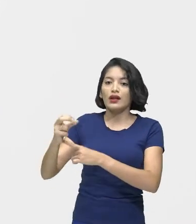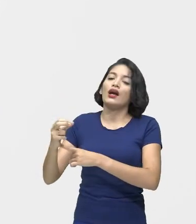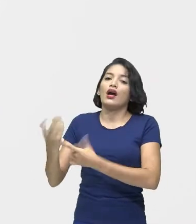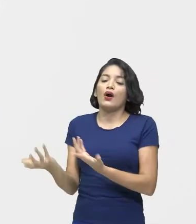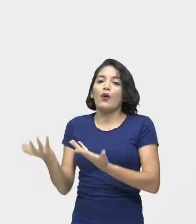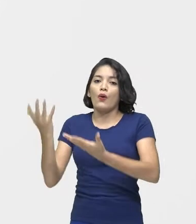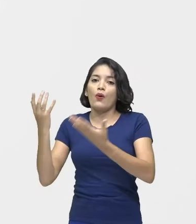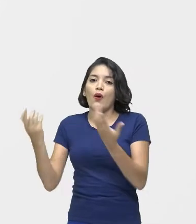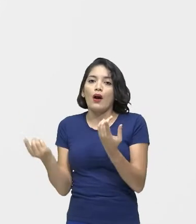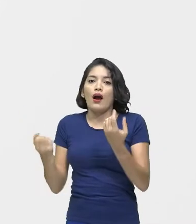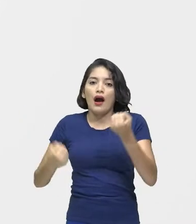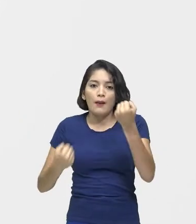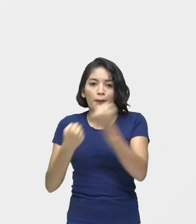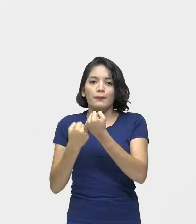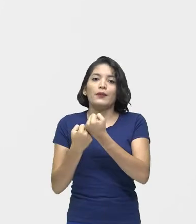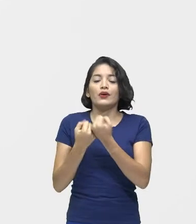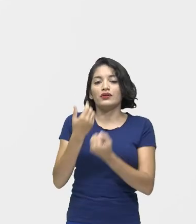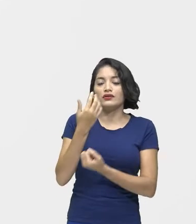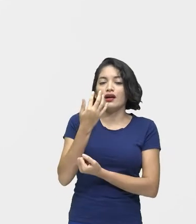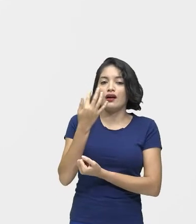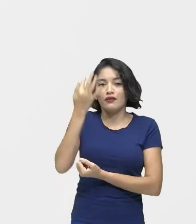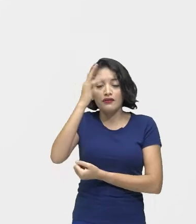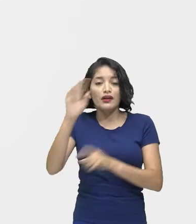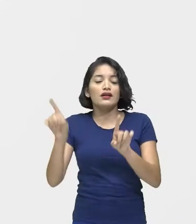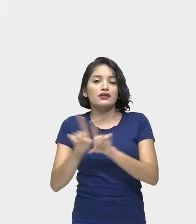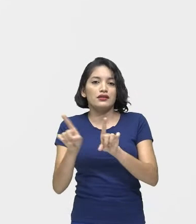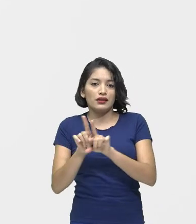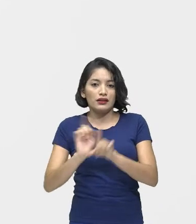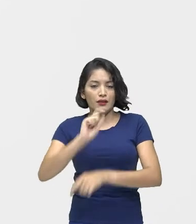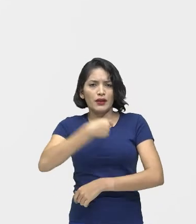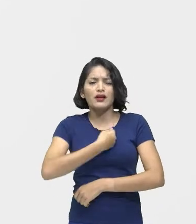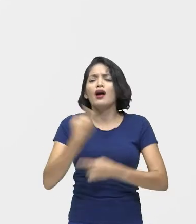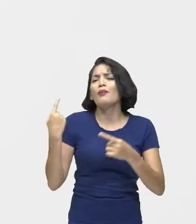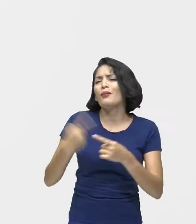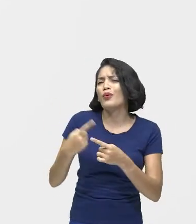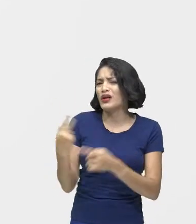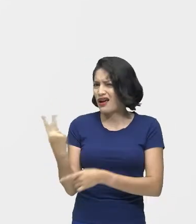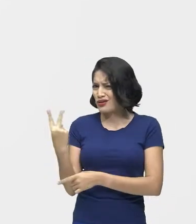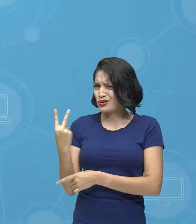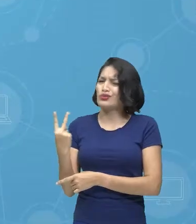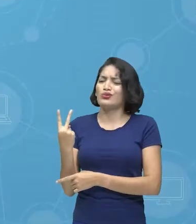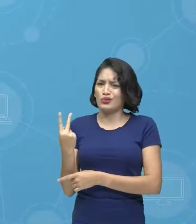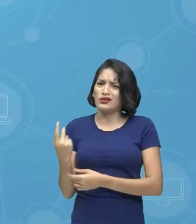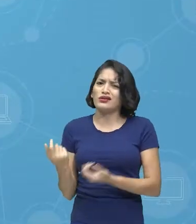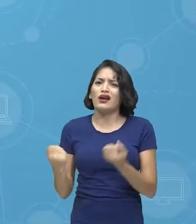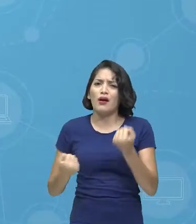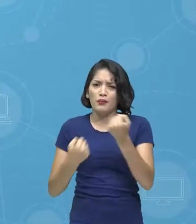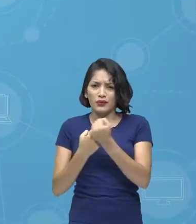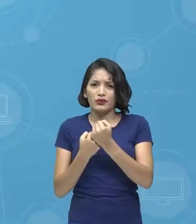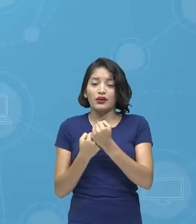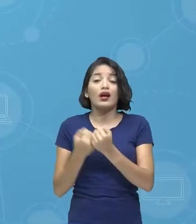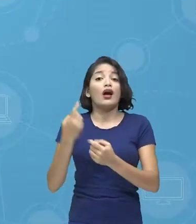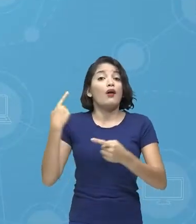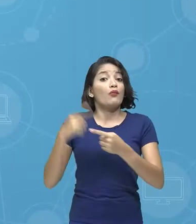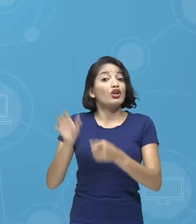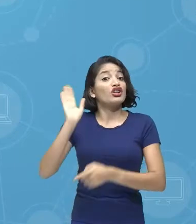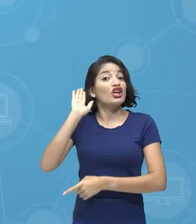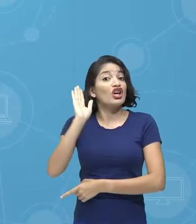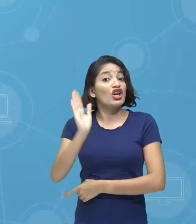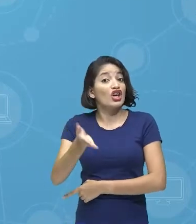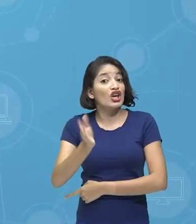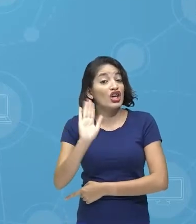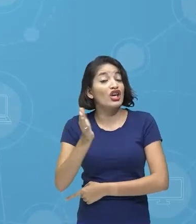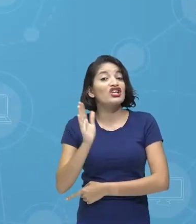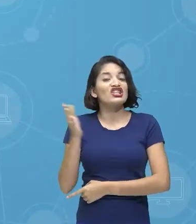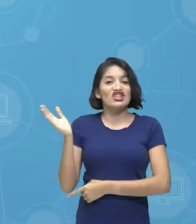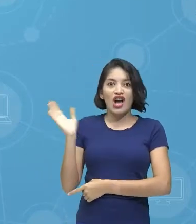França e da Espanha. Por que França e Espanha apoiaram, professora? Porque França e Espanha já tinham uma dor de